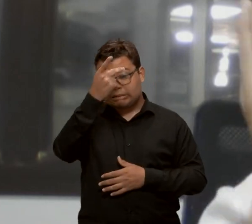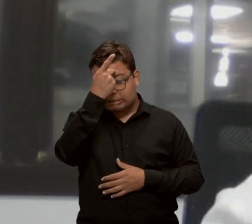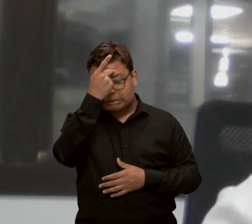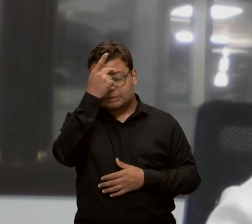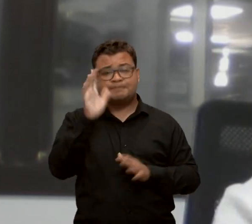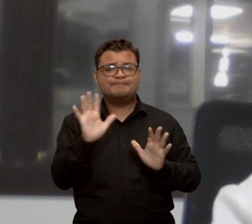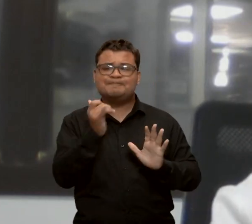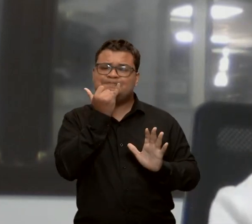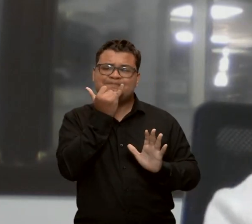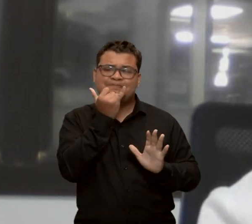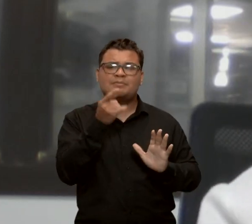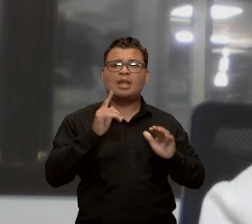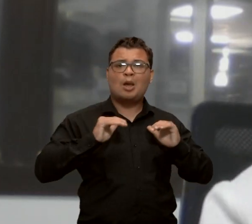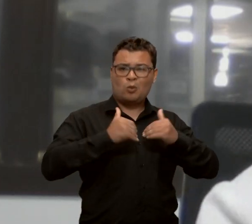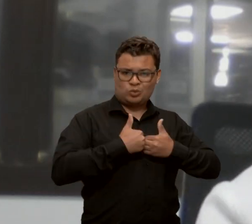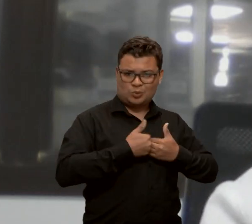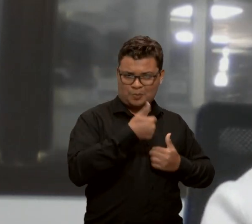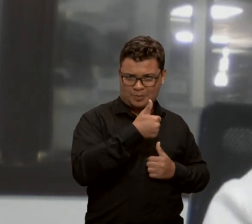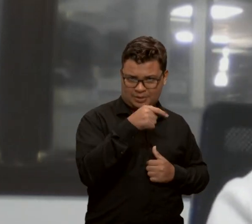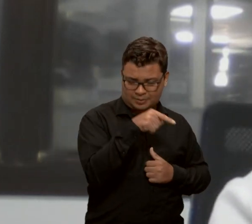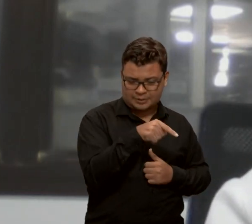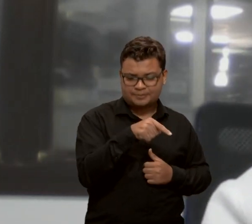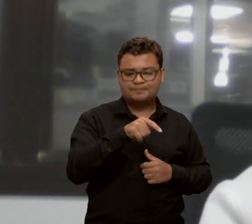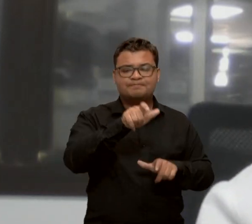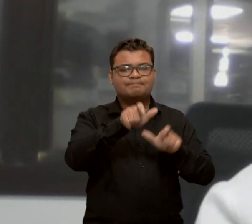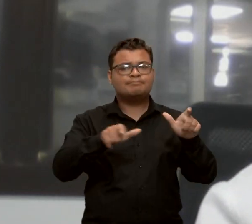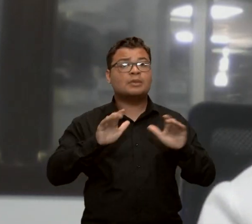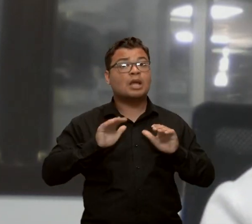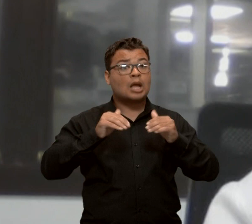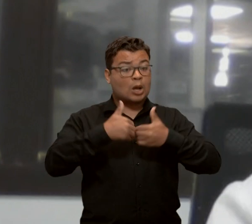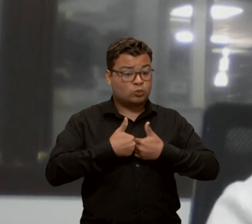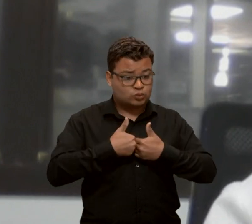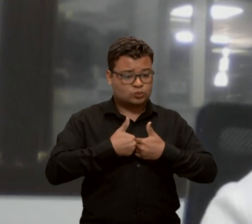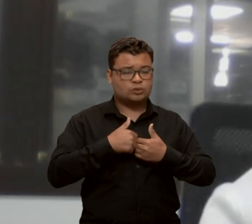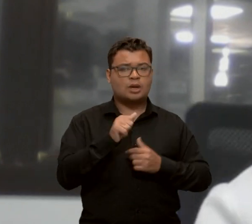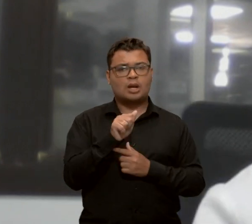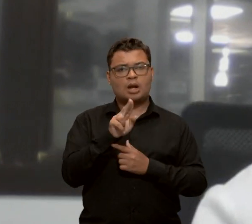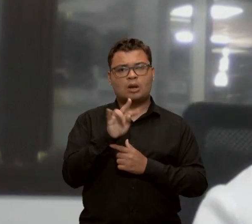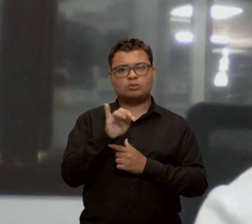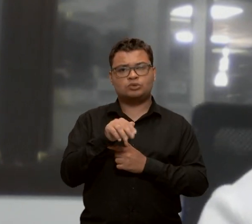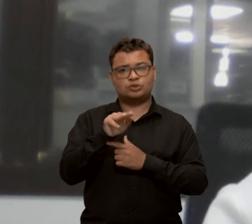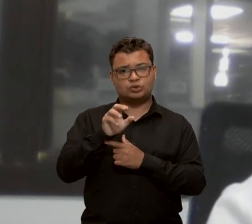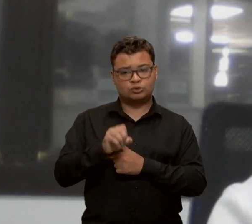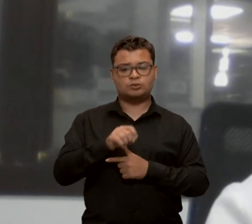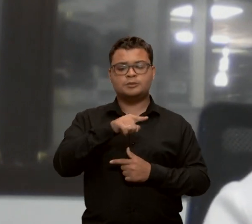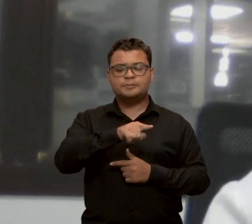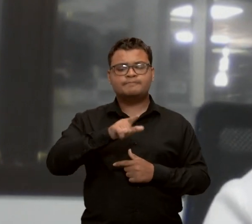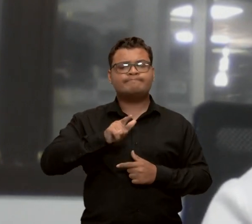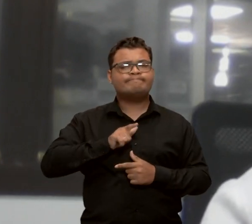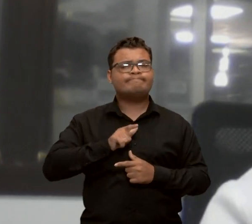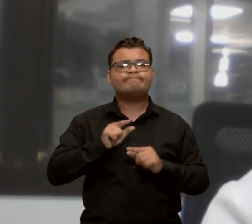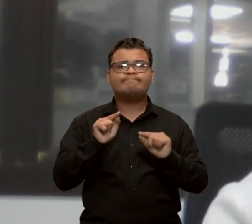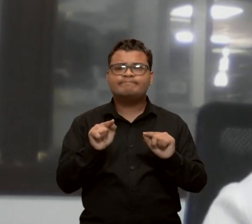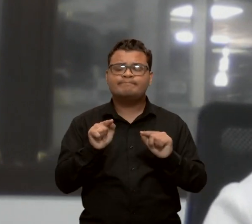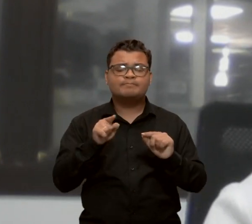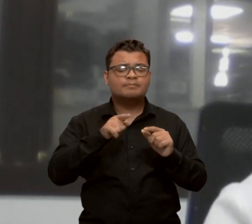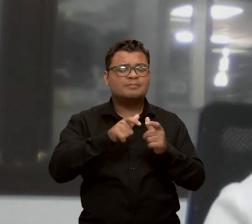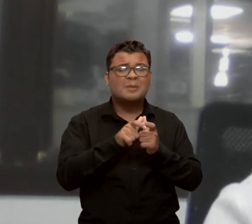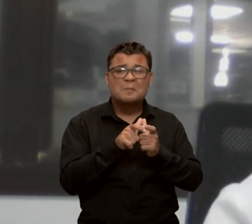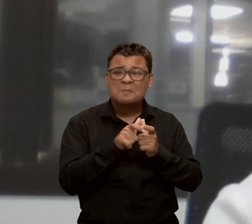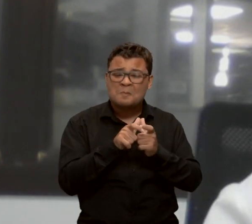o autismo que eu quero falar primeiro. As pessoas portadoras de autismo é uma alta prevalência de